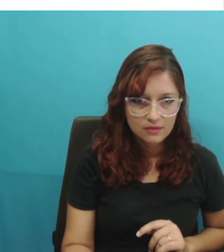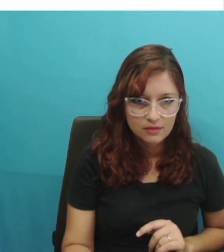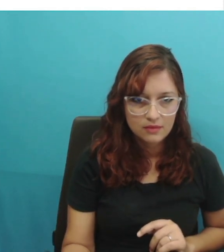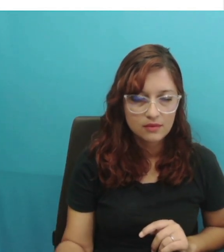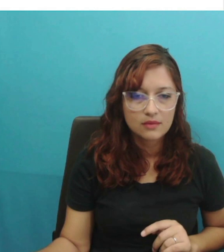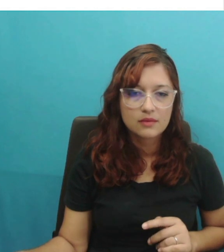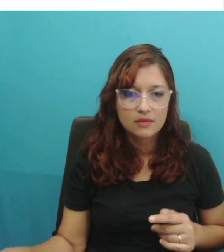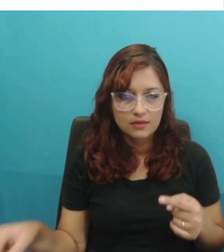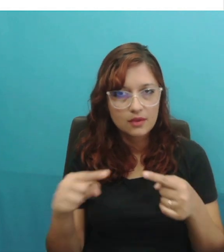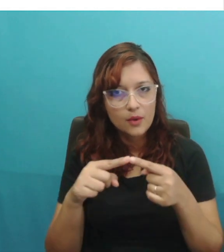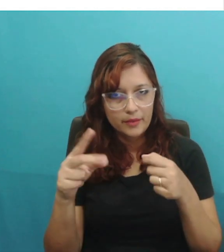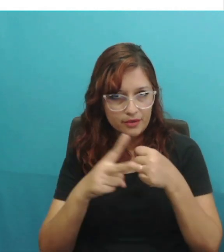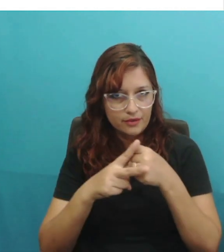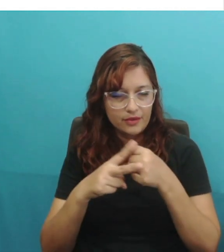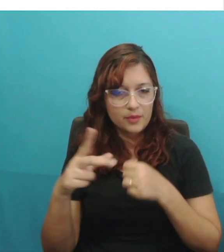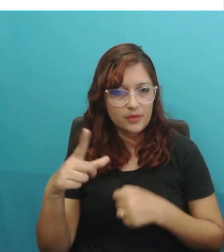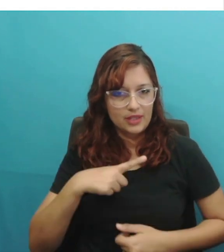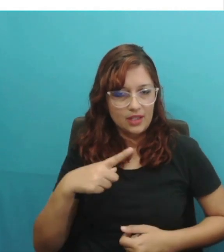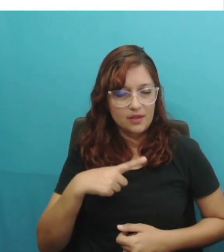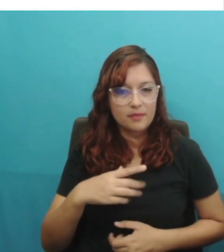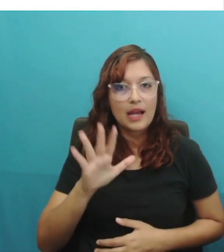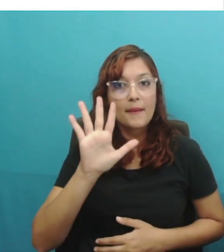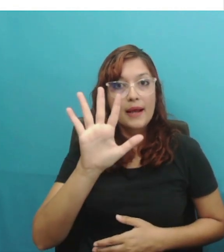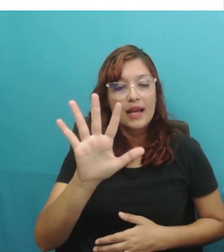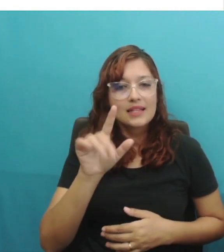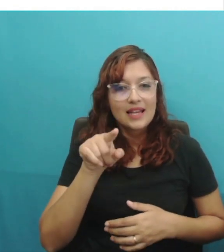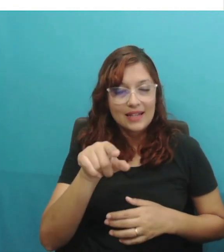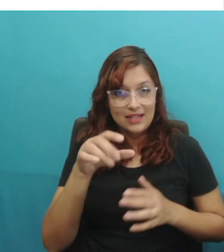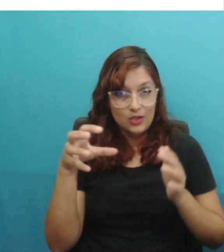Aqui é o verbo ter,